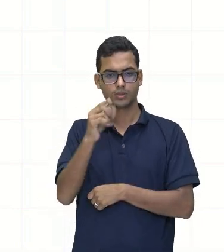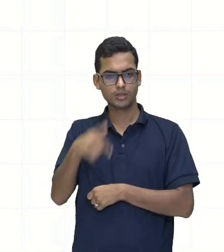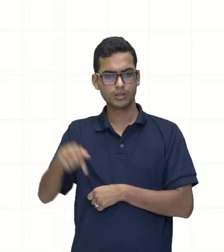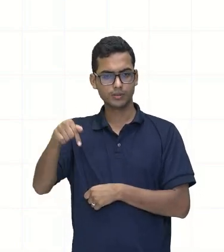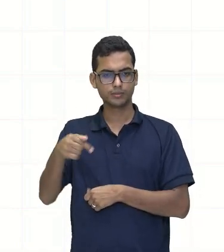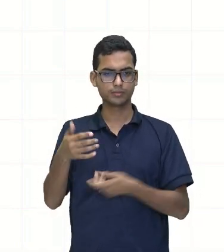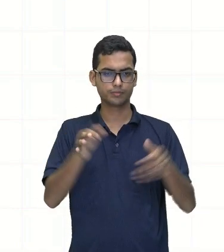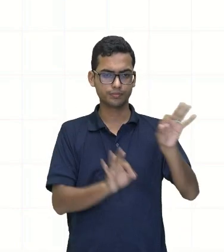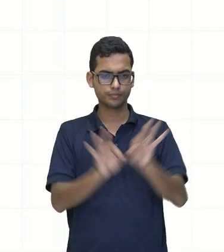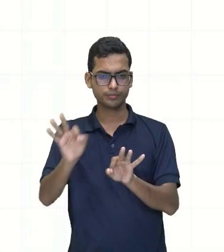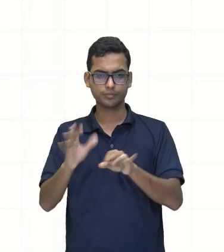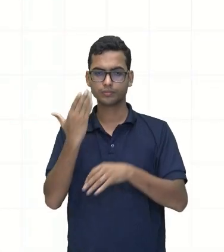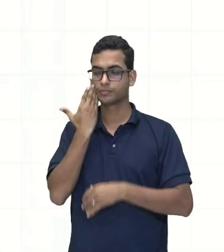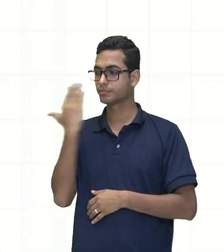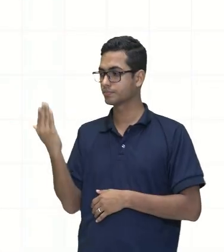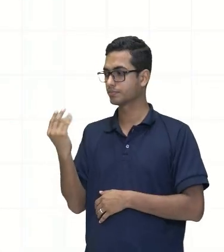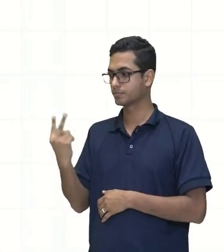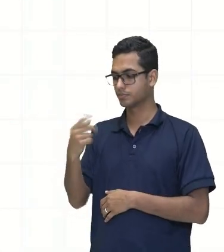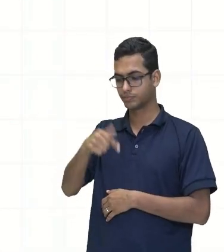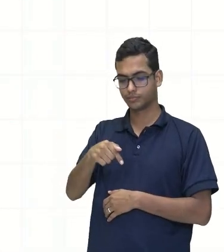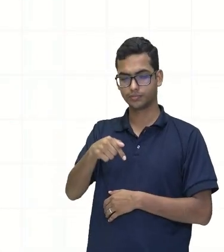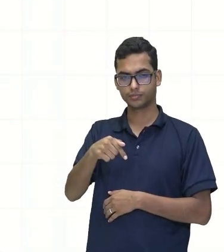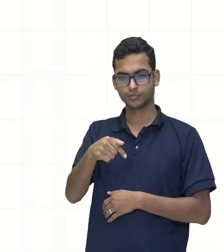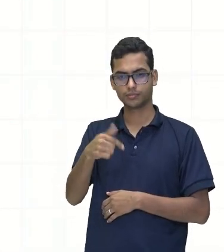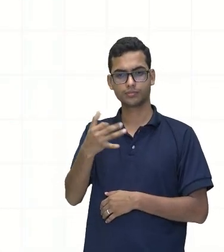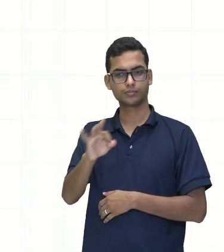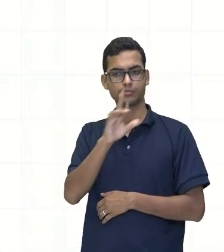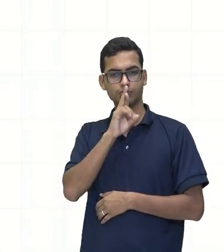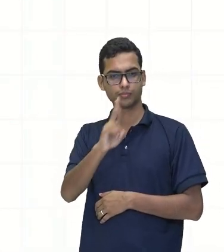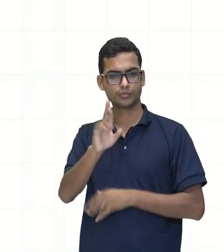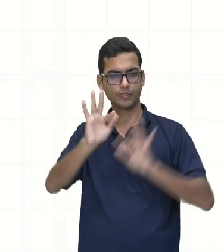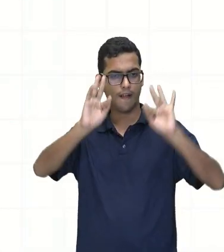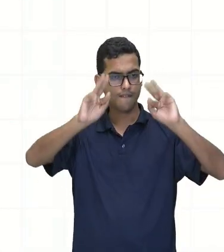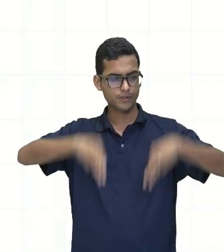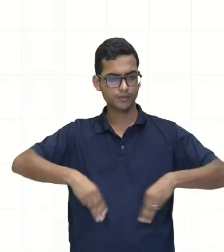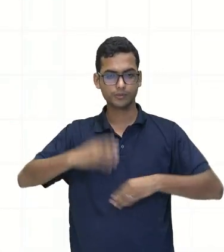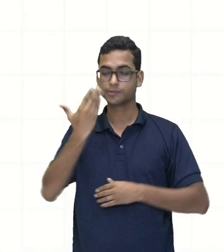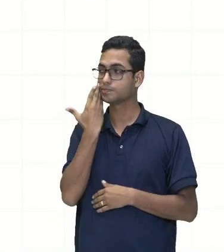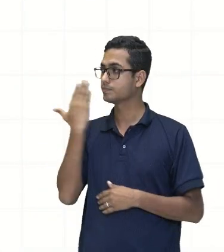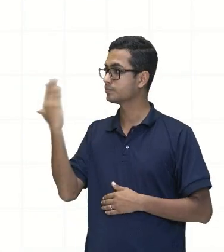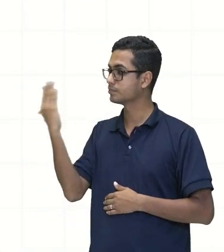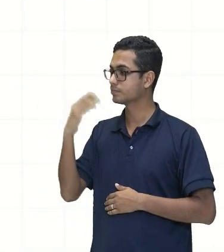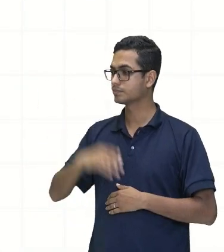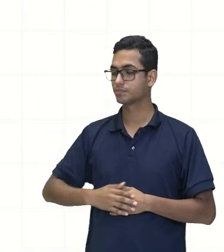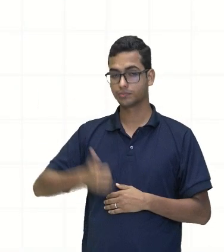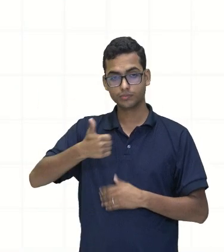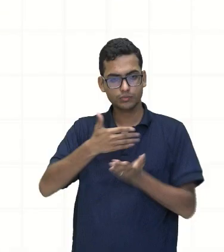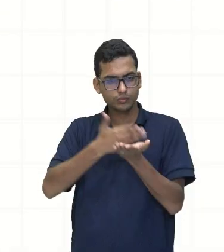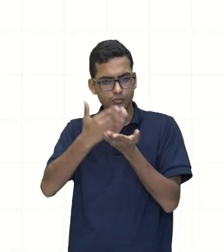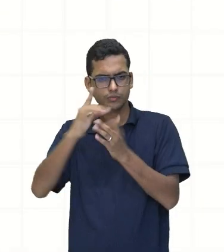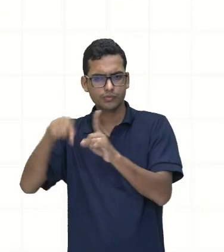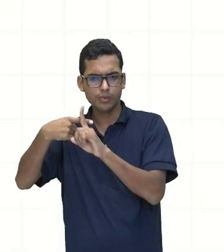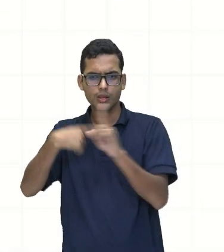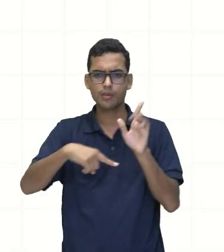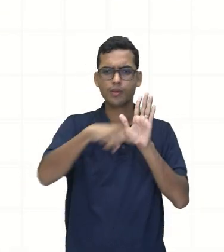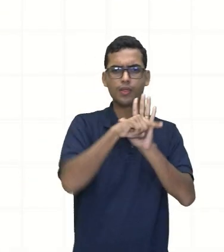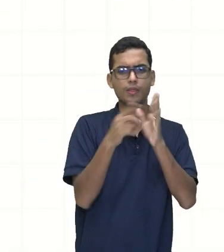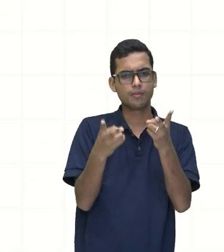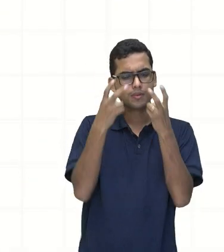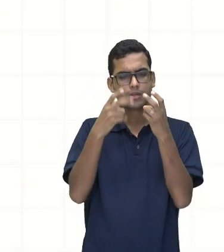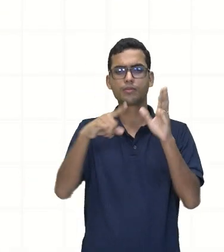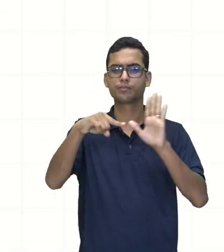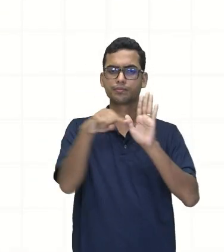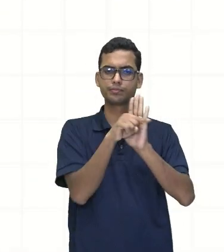42. Chegando nos mesmos 27. Só que ali fizemos primeiro o jogo de sinal e vimos que era